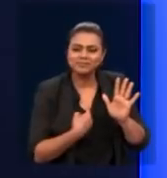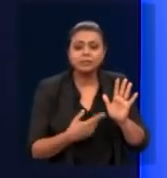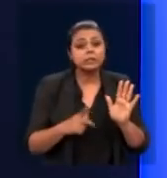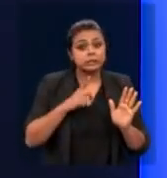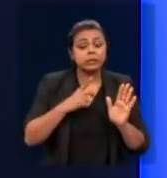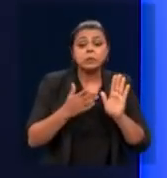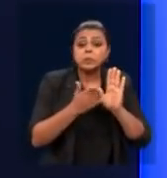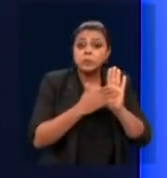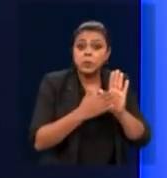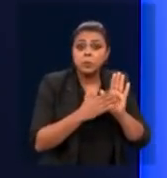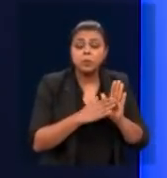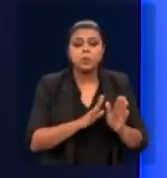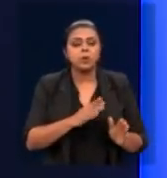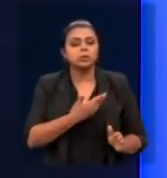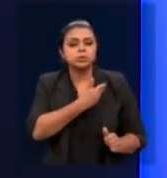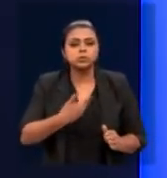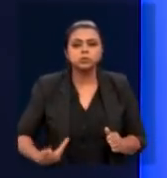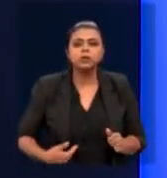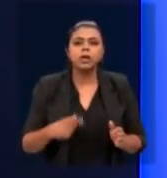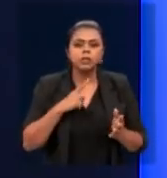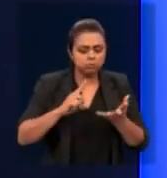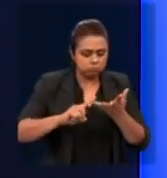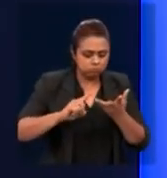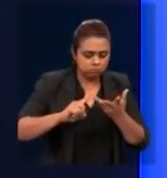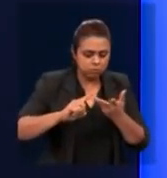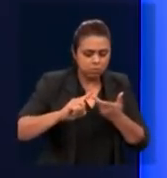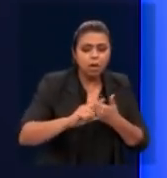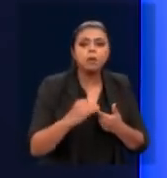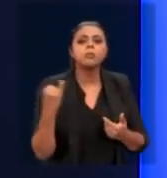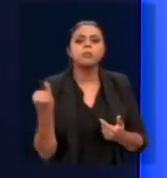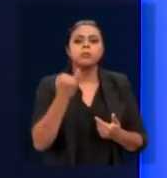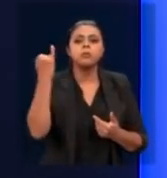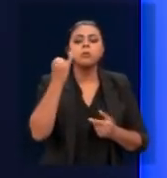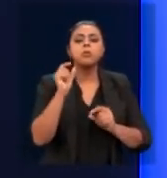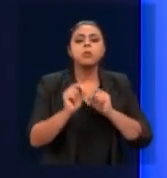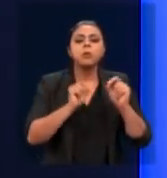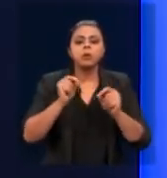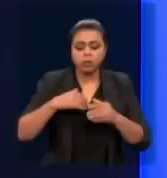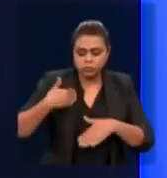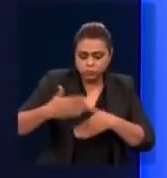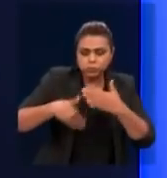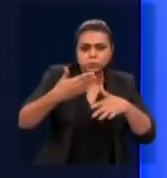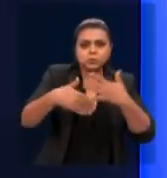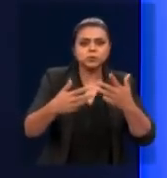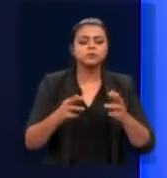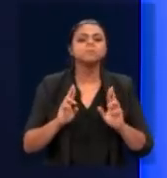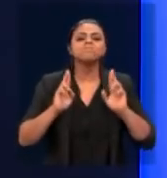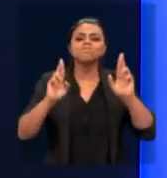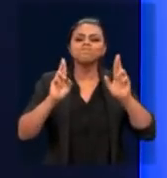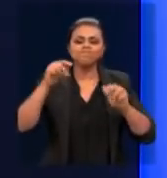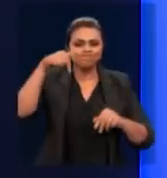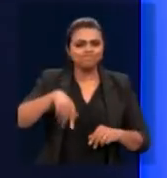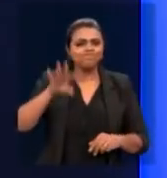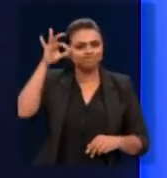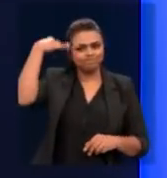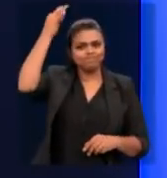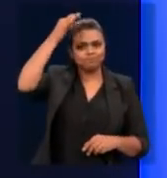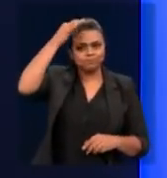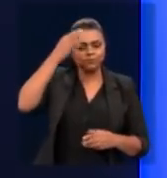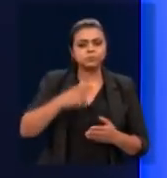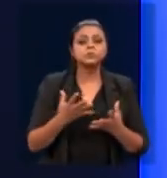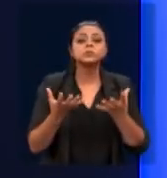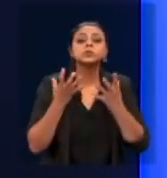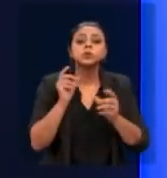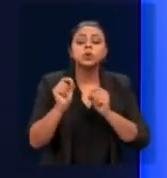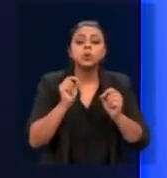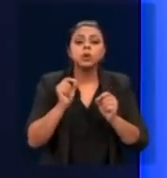de governo tem apontamentos que é muito importante pra gente levar o desenvolvimento esperançoso do estado do espírito santo nós